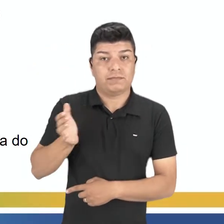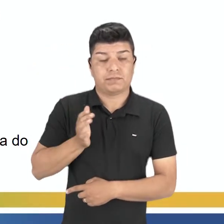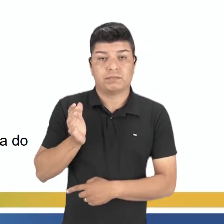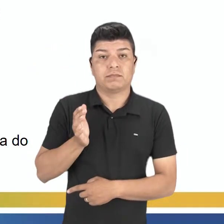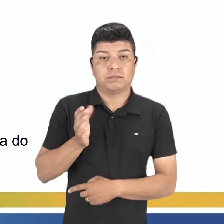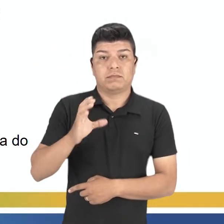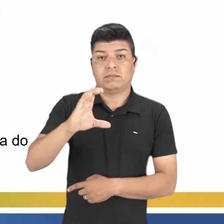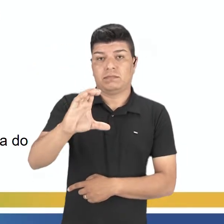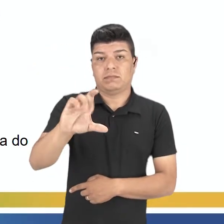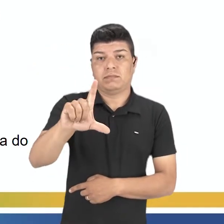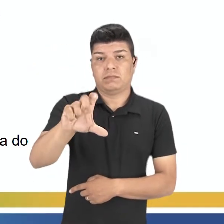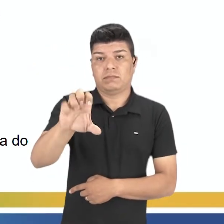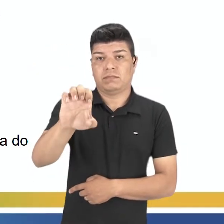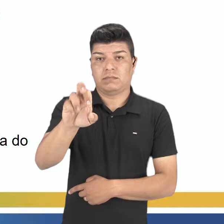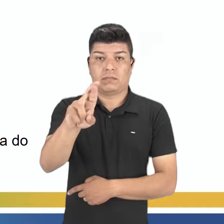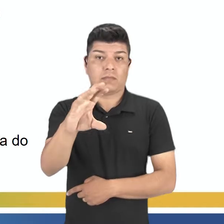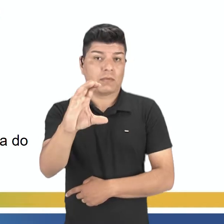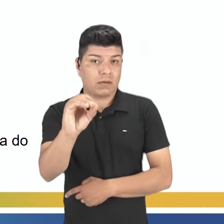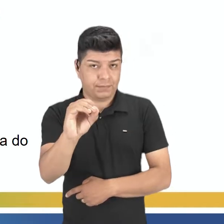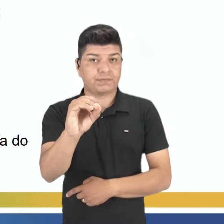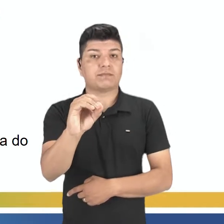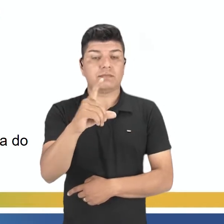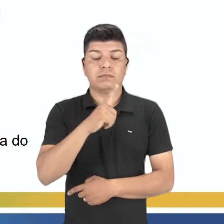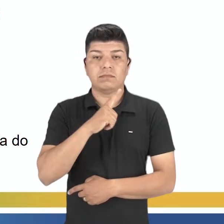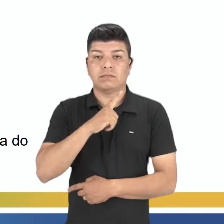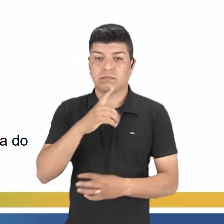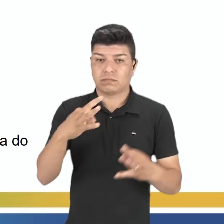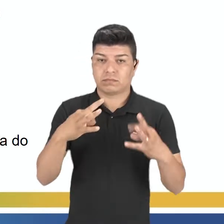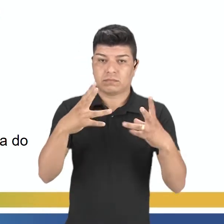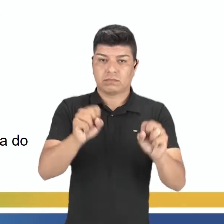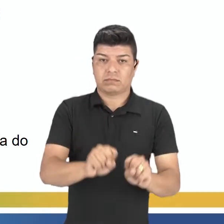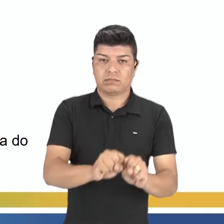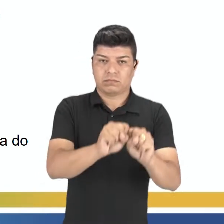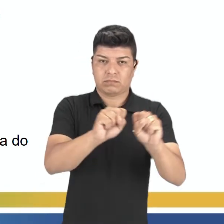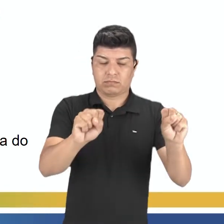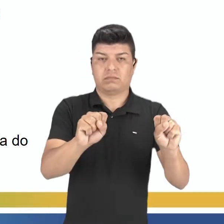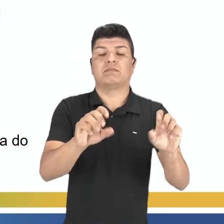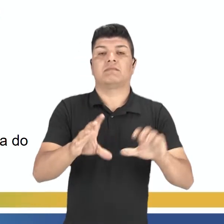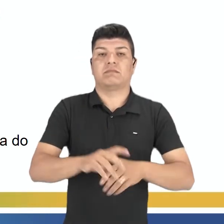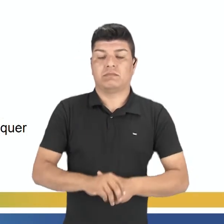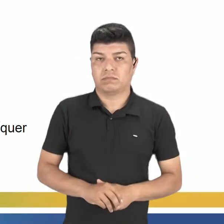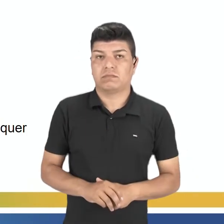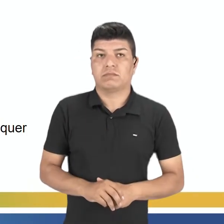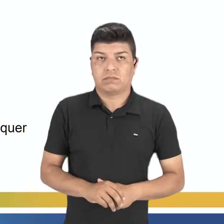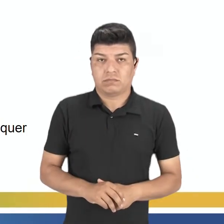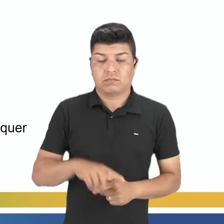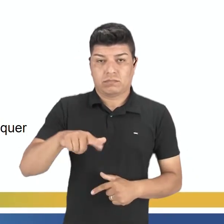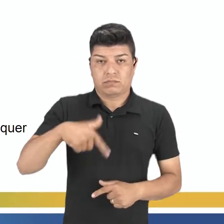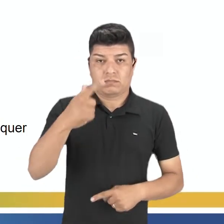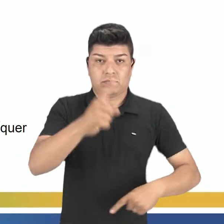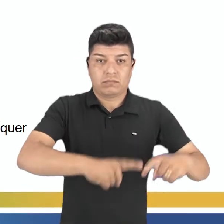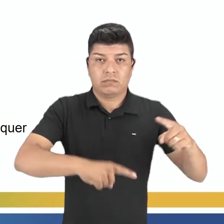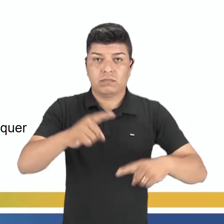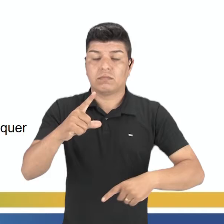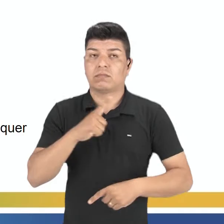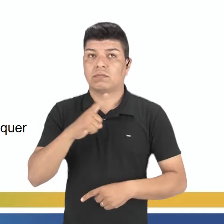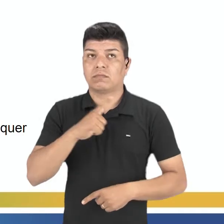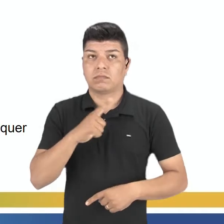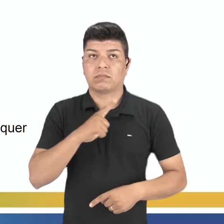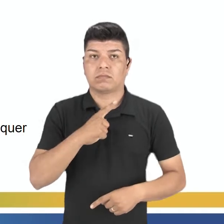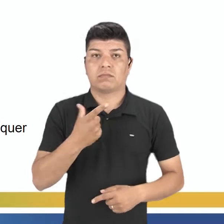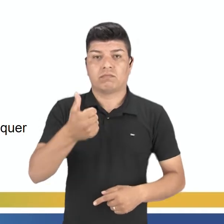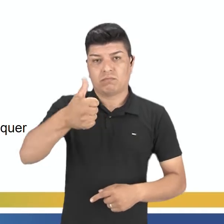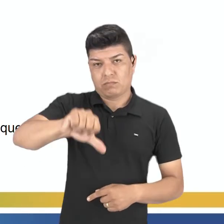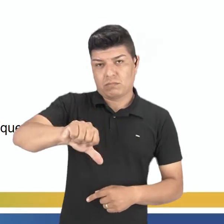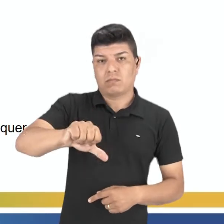o clero, já que eram mantidos por todo esse sistema precário. E aí, no próximo material, nós temos o déficit,